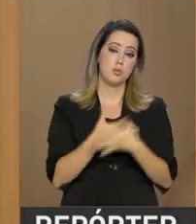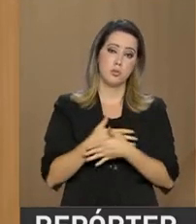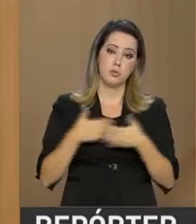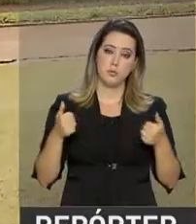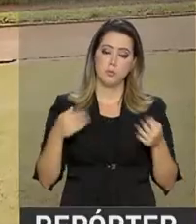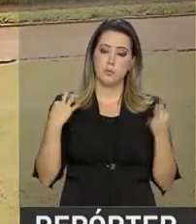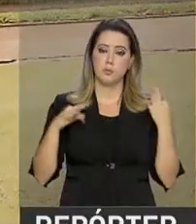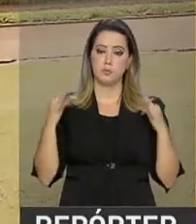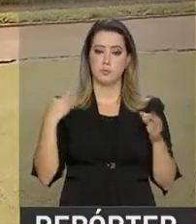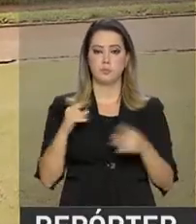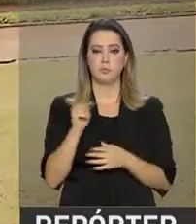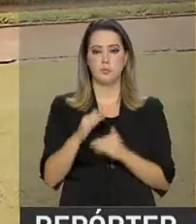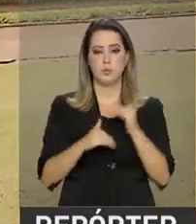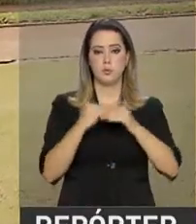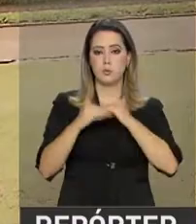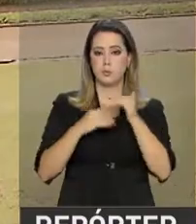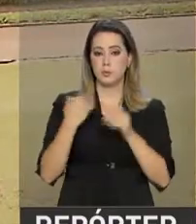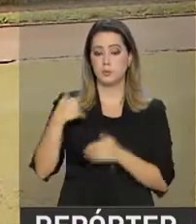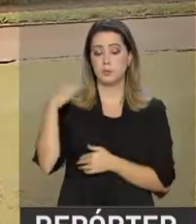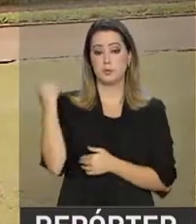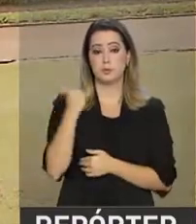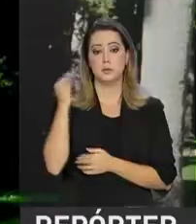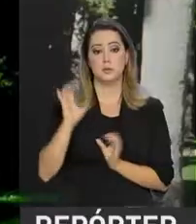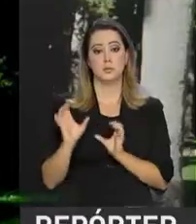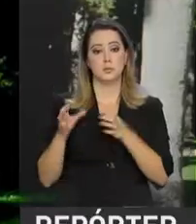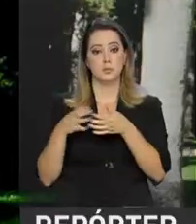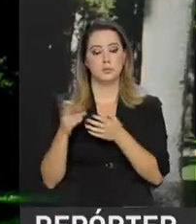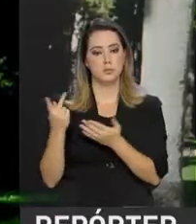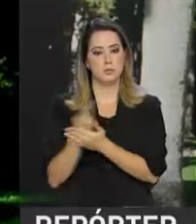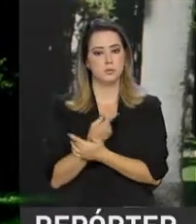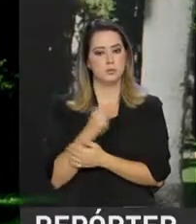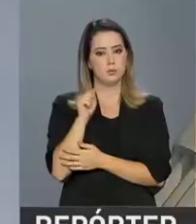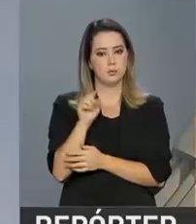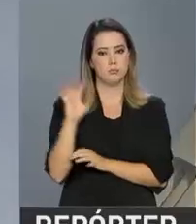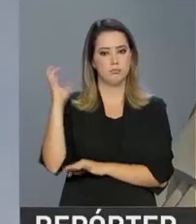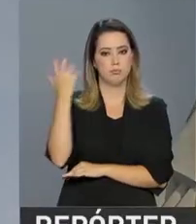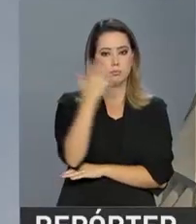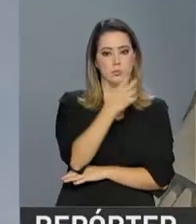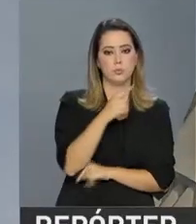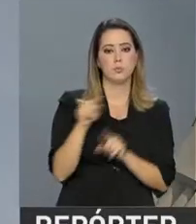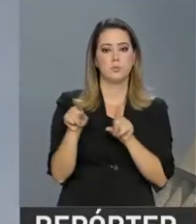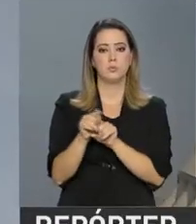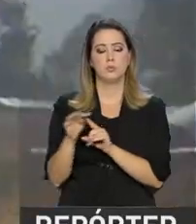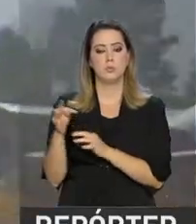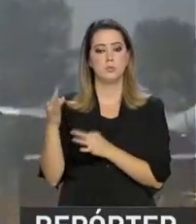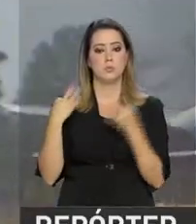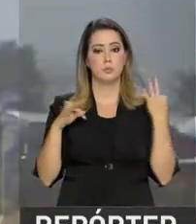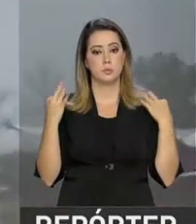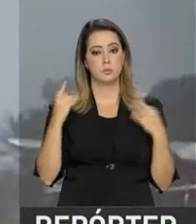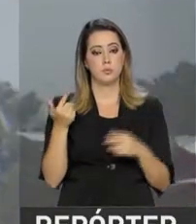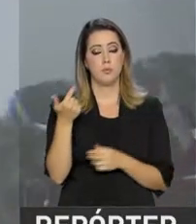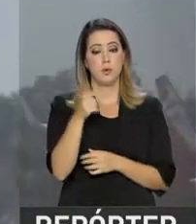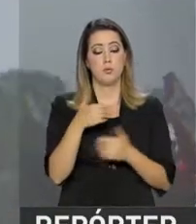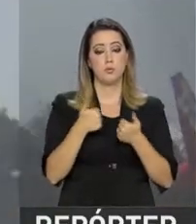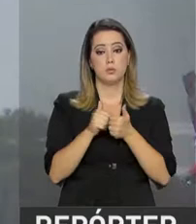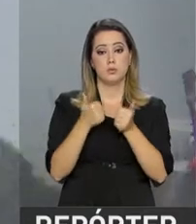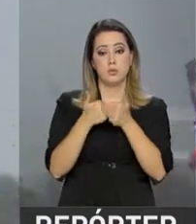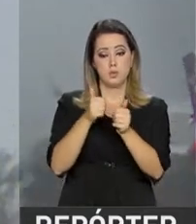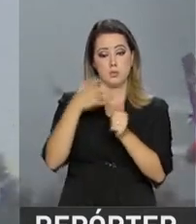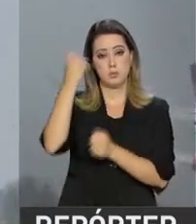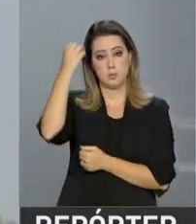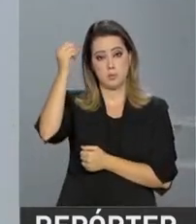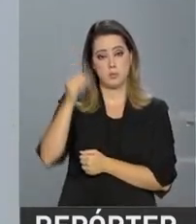no turismo. Os aumentos mais expressivos no setor ocorreram nos parques e atrações turísticas. O transporte aéreo